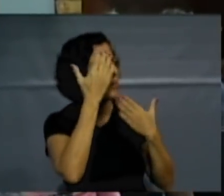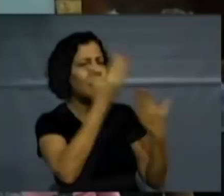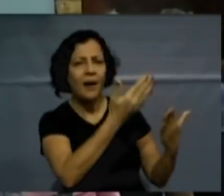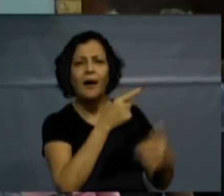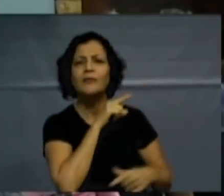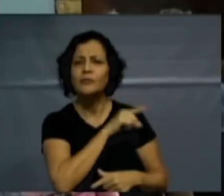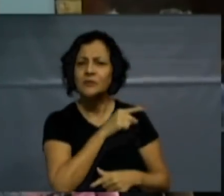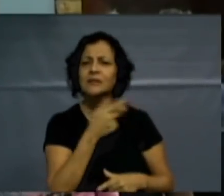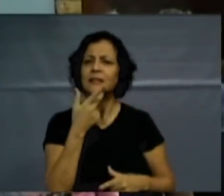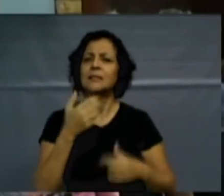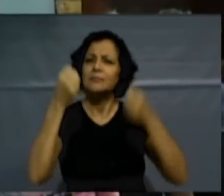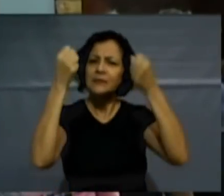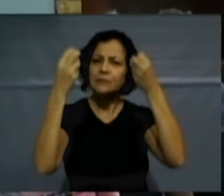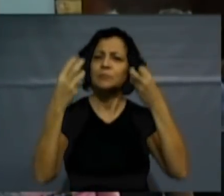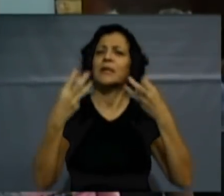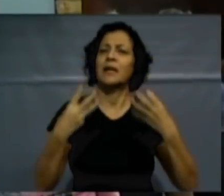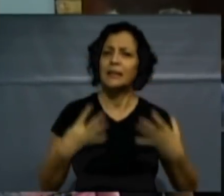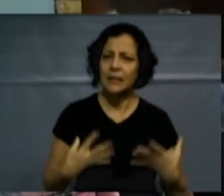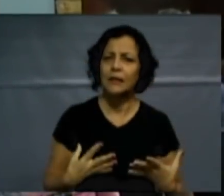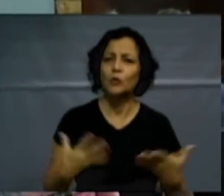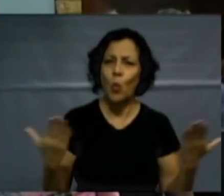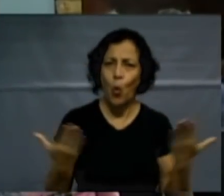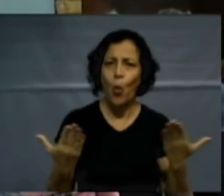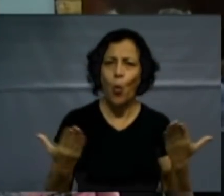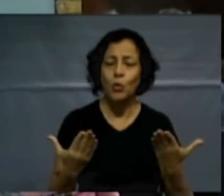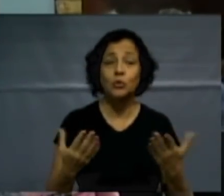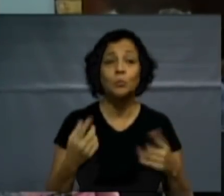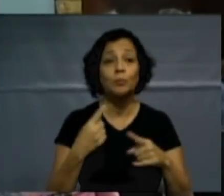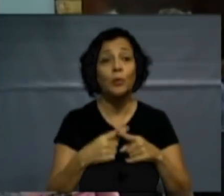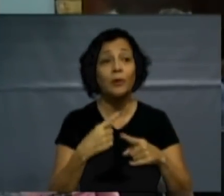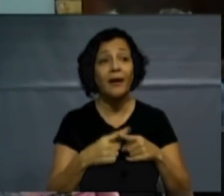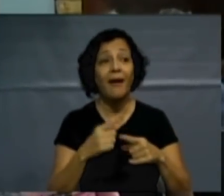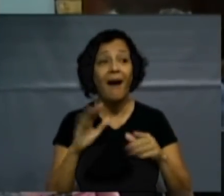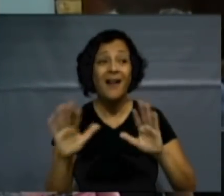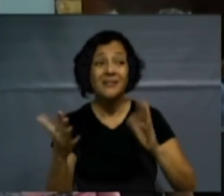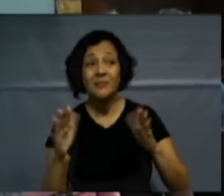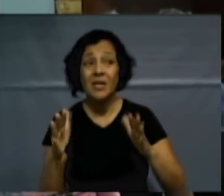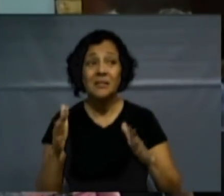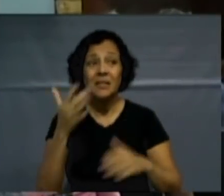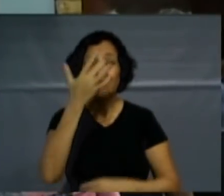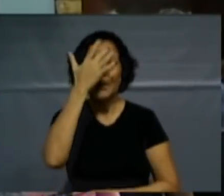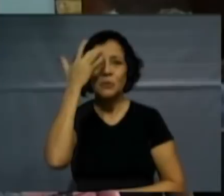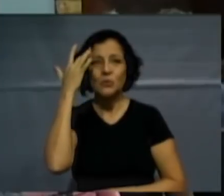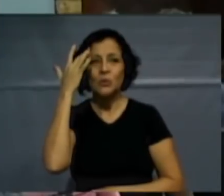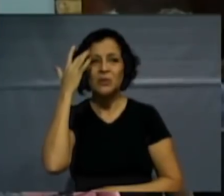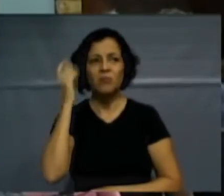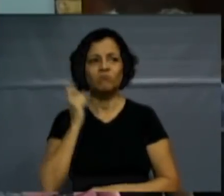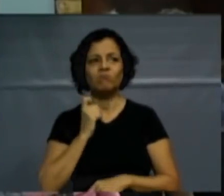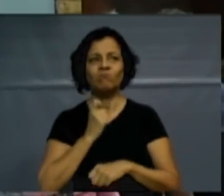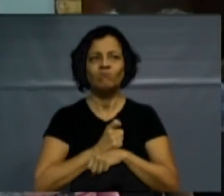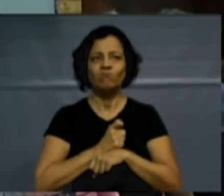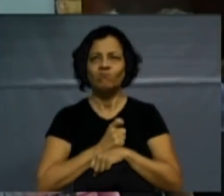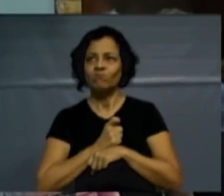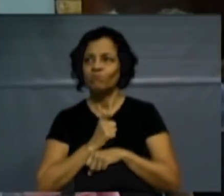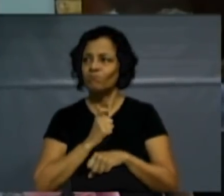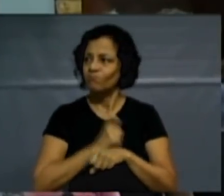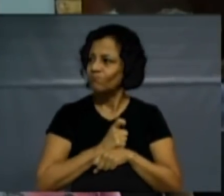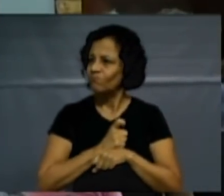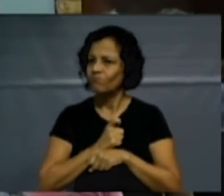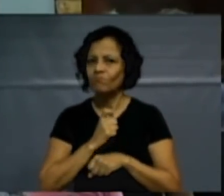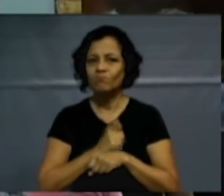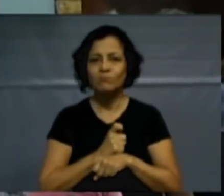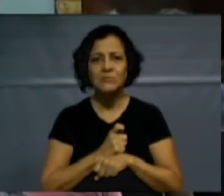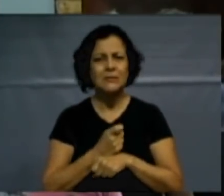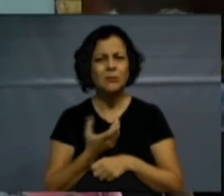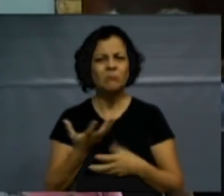feito essa observação, porque às vezes as pessoas estão tão endurecidas, tão...